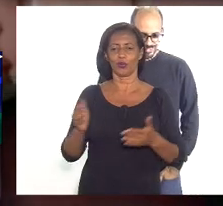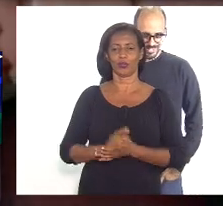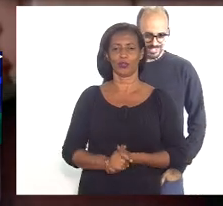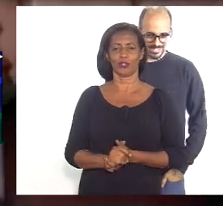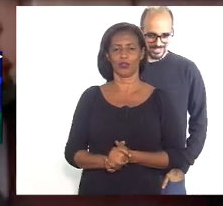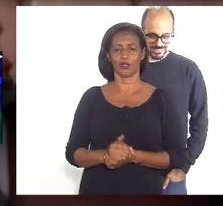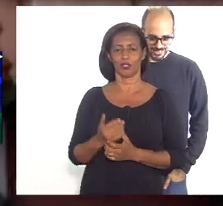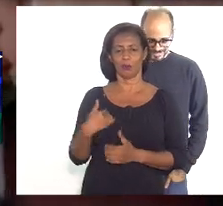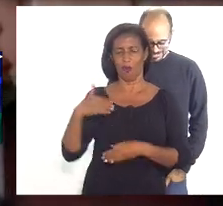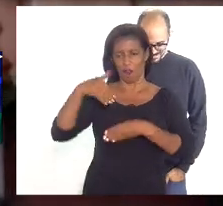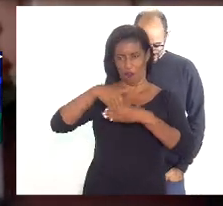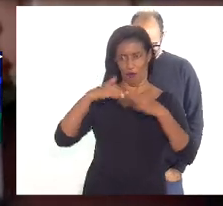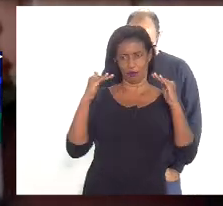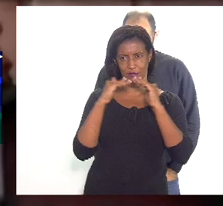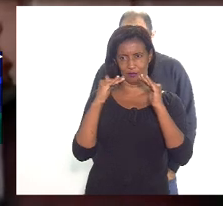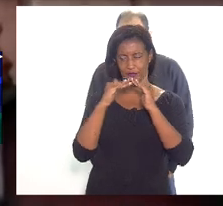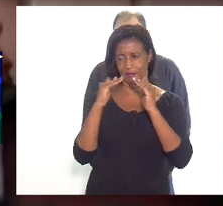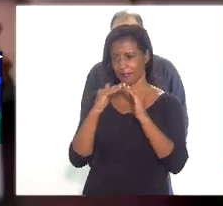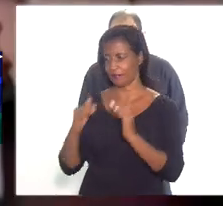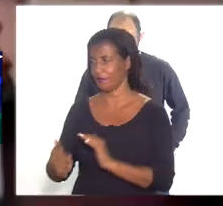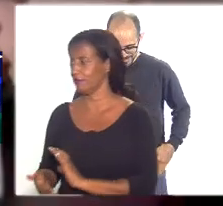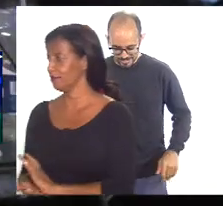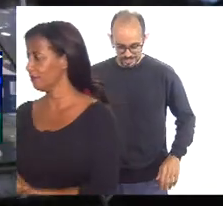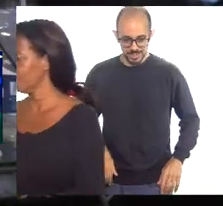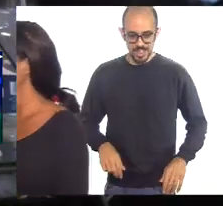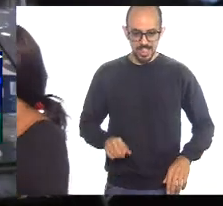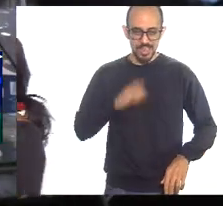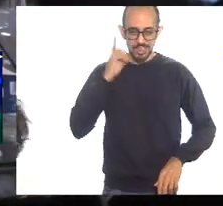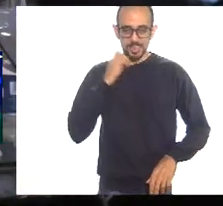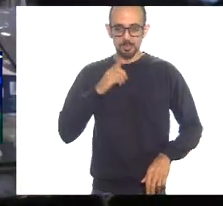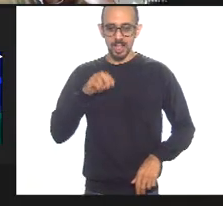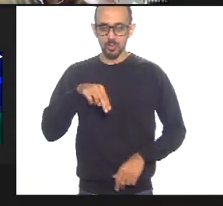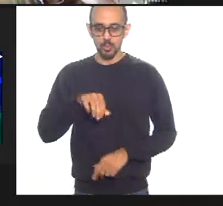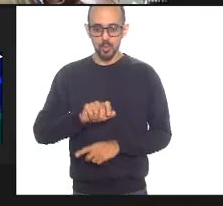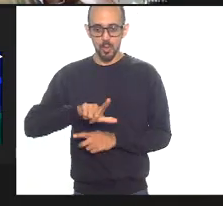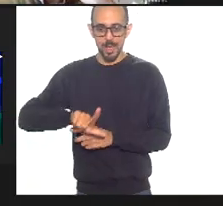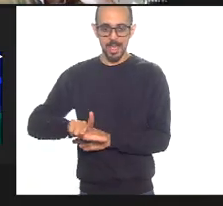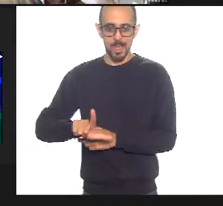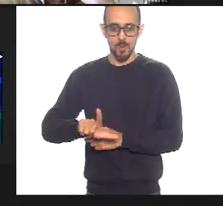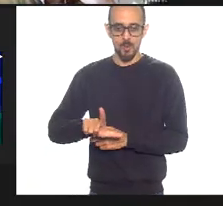favorável do deputado Noel de Carvalho